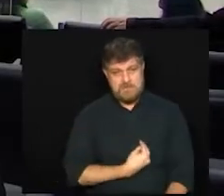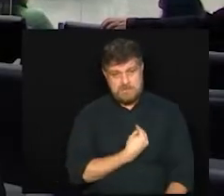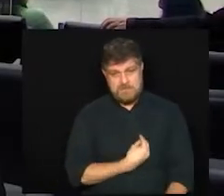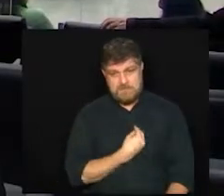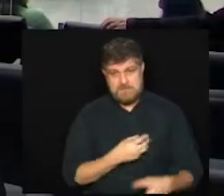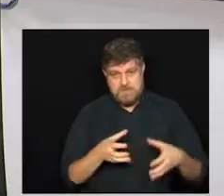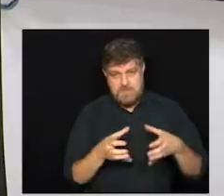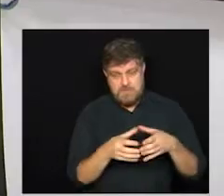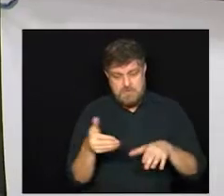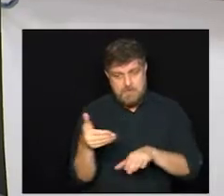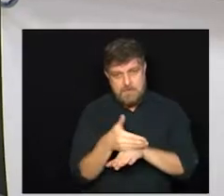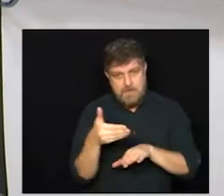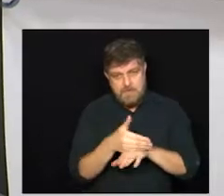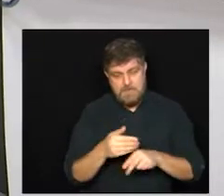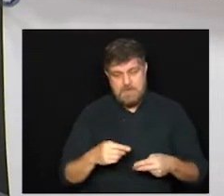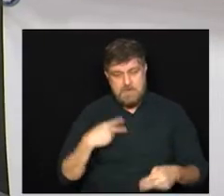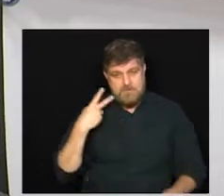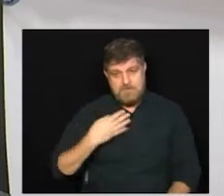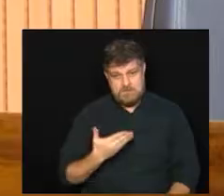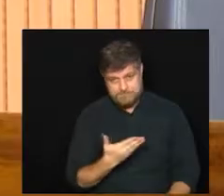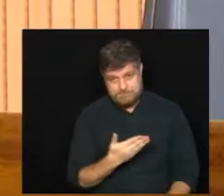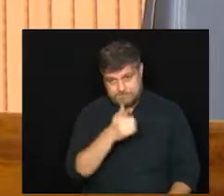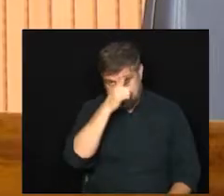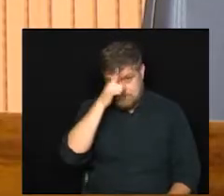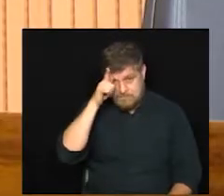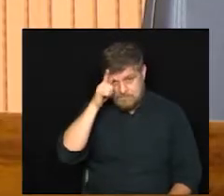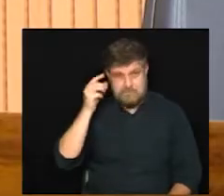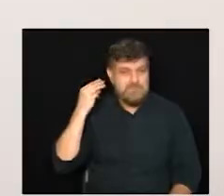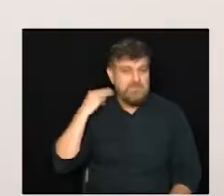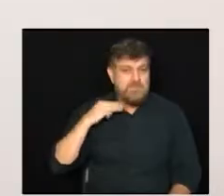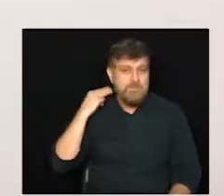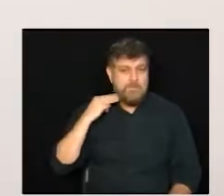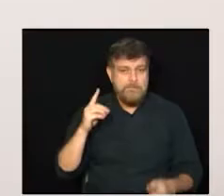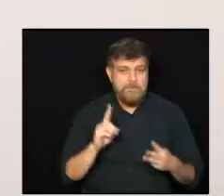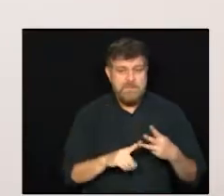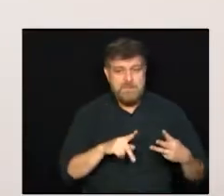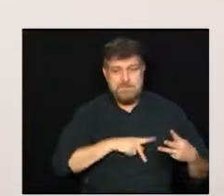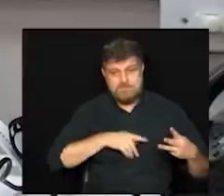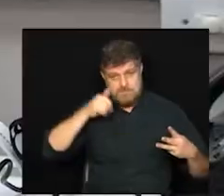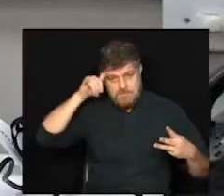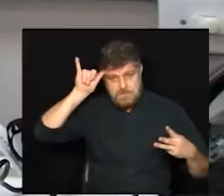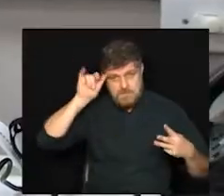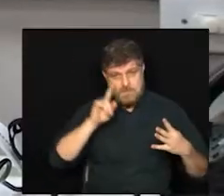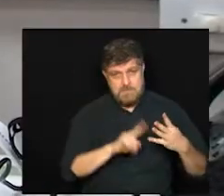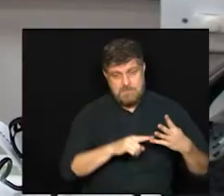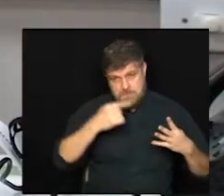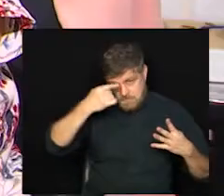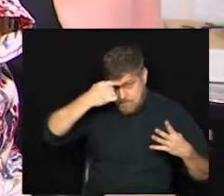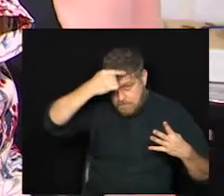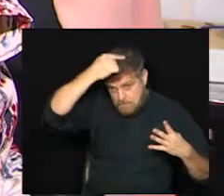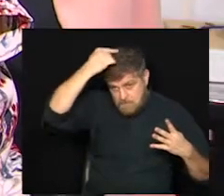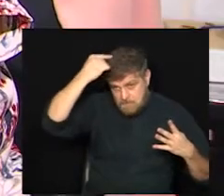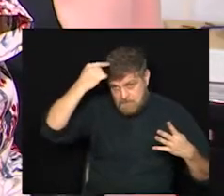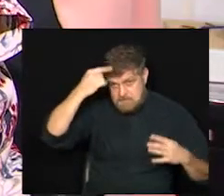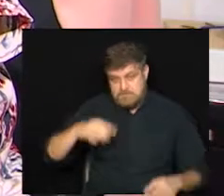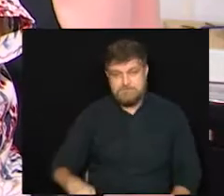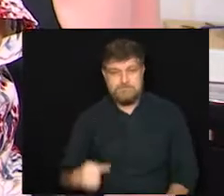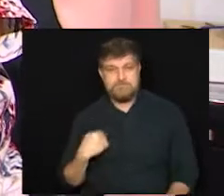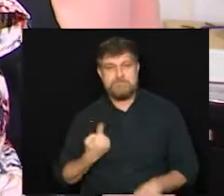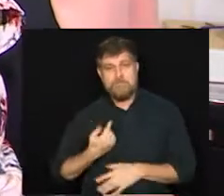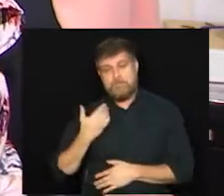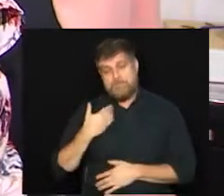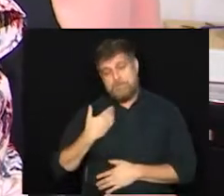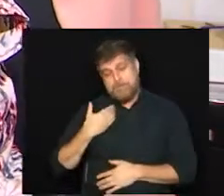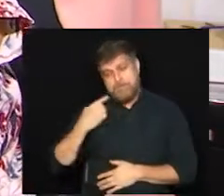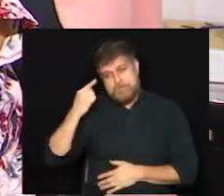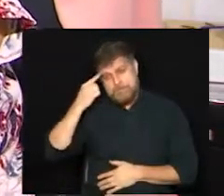da comissão os vereadores Gustavo Peta, Mariana Conte, Paulo Búfalo e Paulo Gaspar. A gente entende que uma